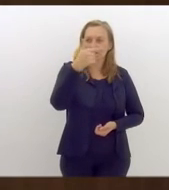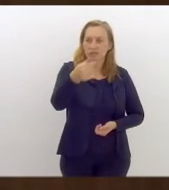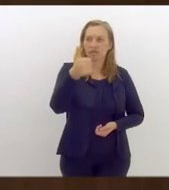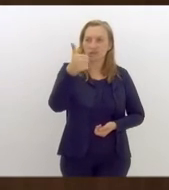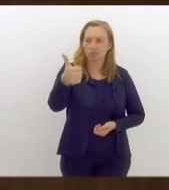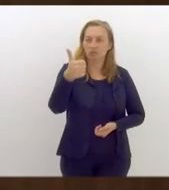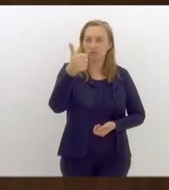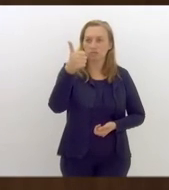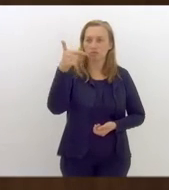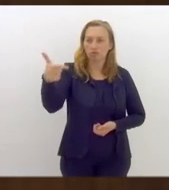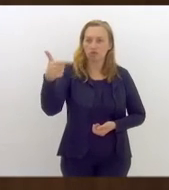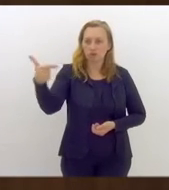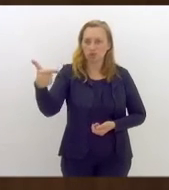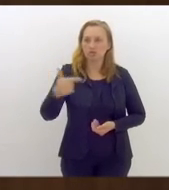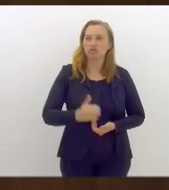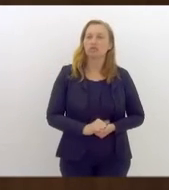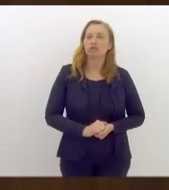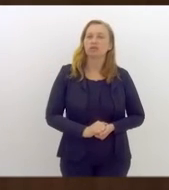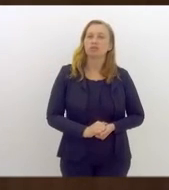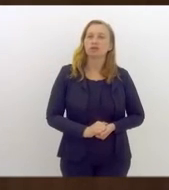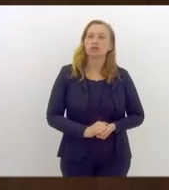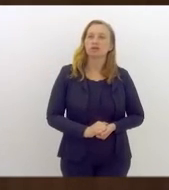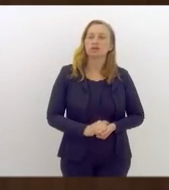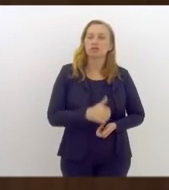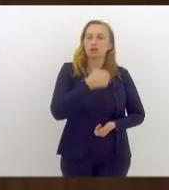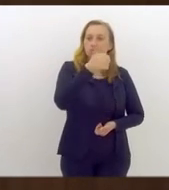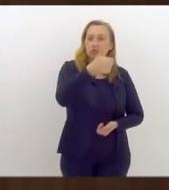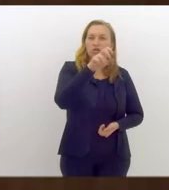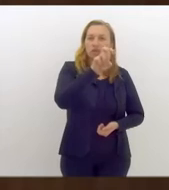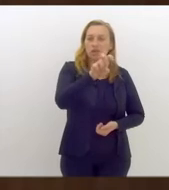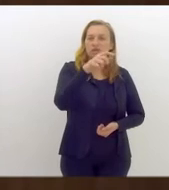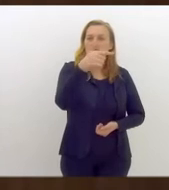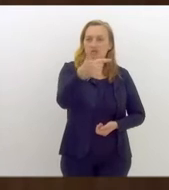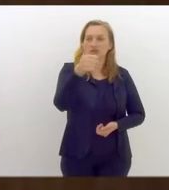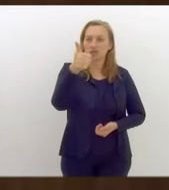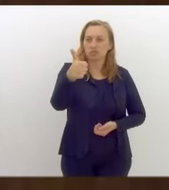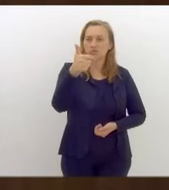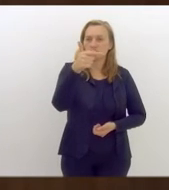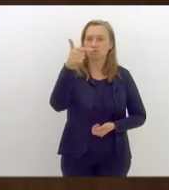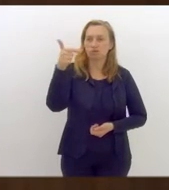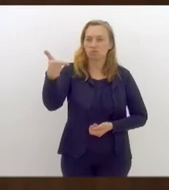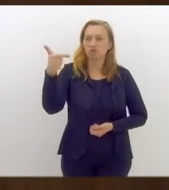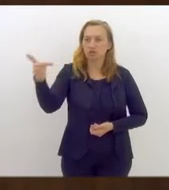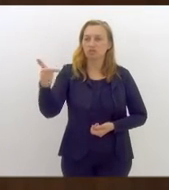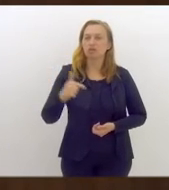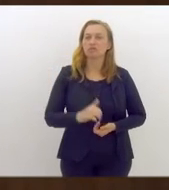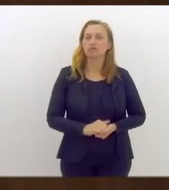1471 de 2022, 1521 de 2022,